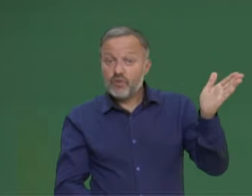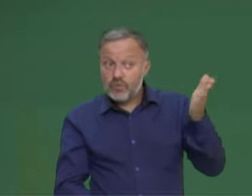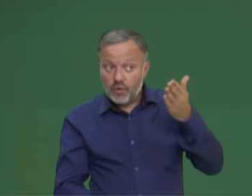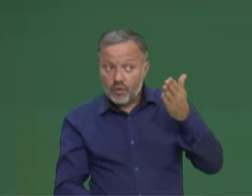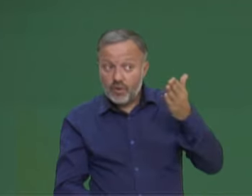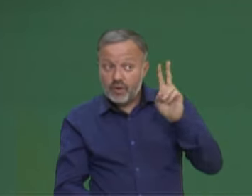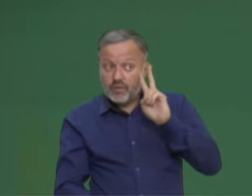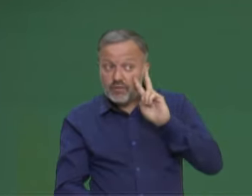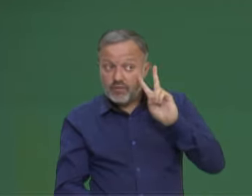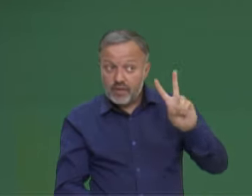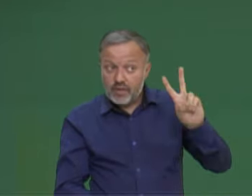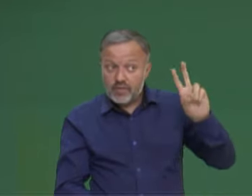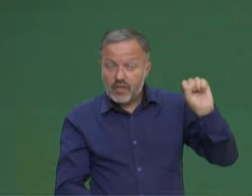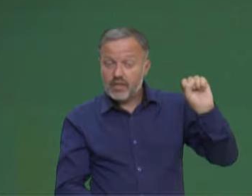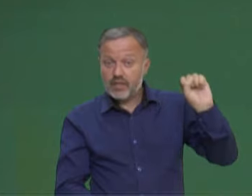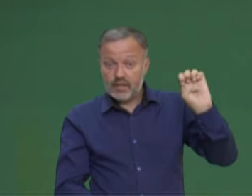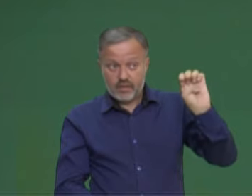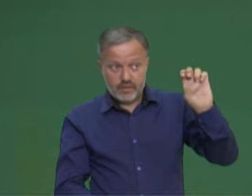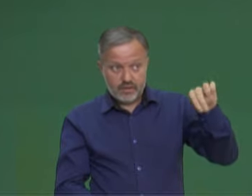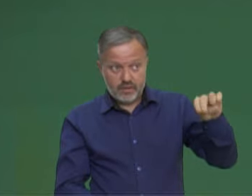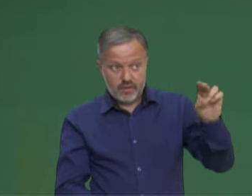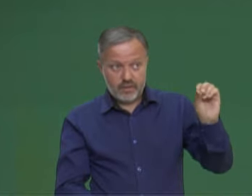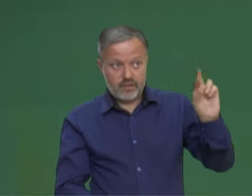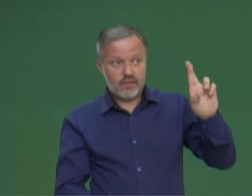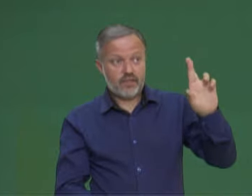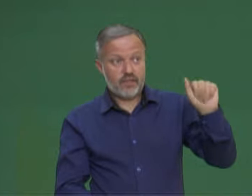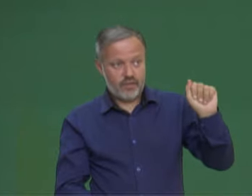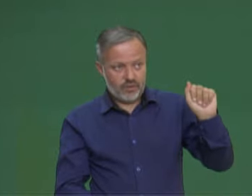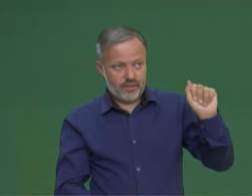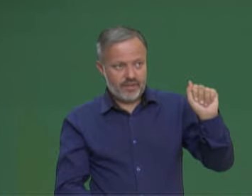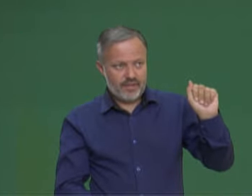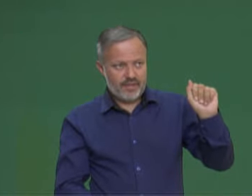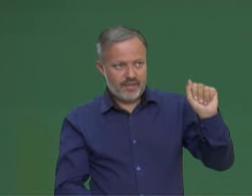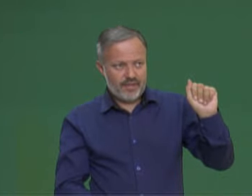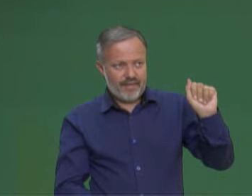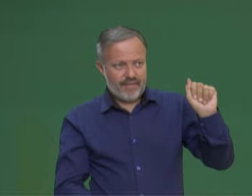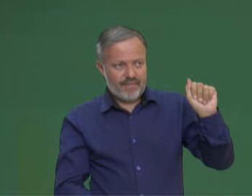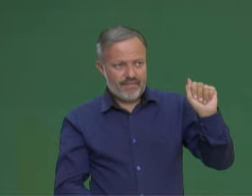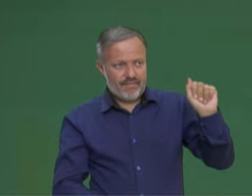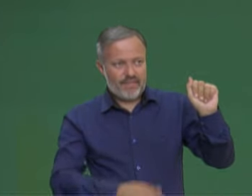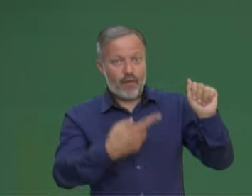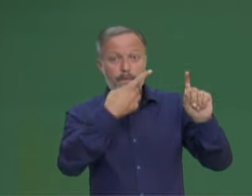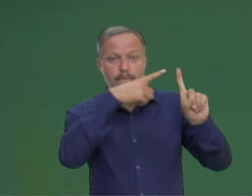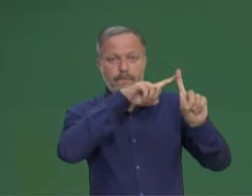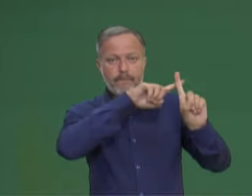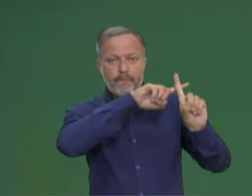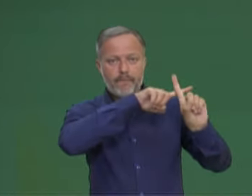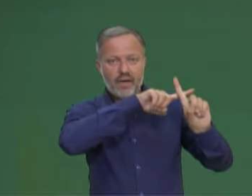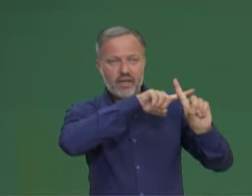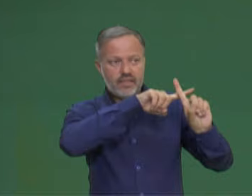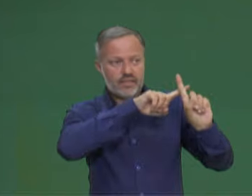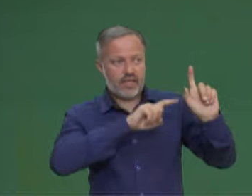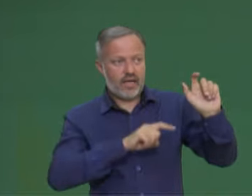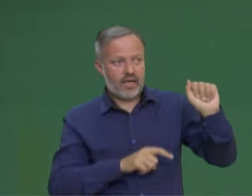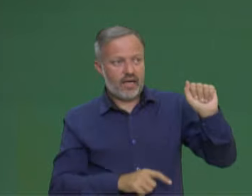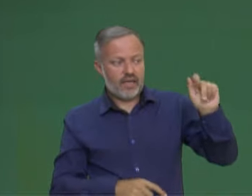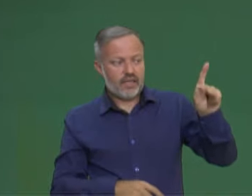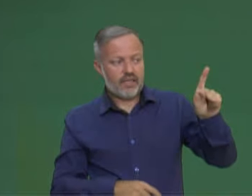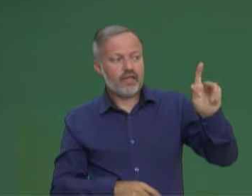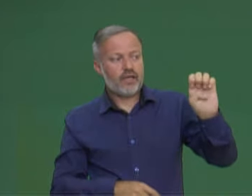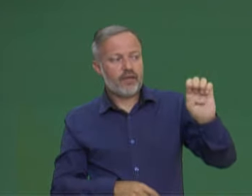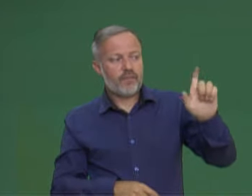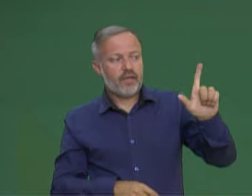Preste atenção. Lembra da primeira aula? Apelido é um falso amigo. Parece uma coisa, mas não